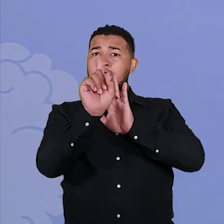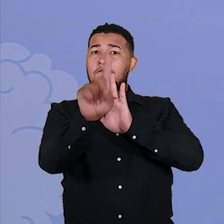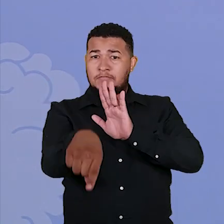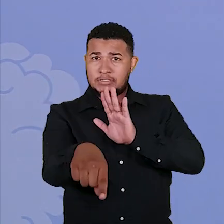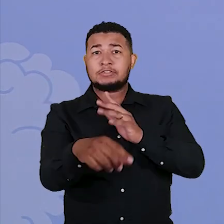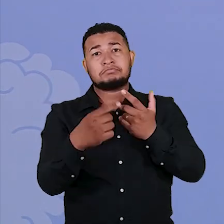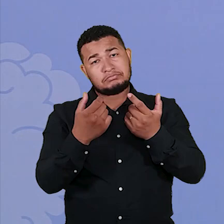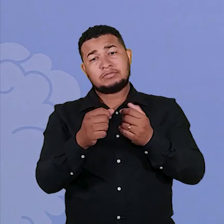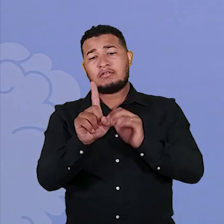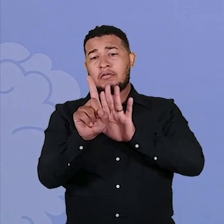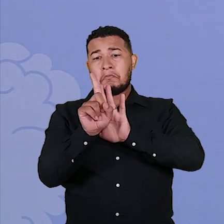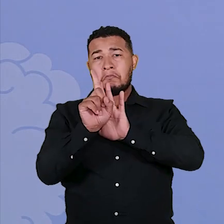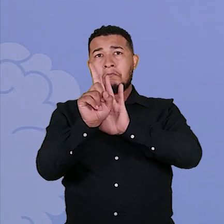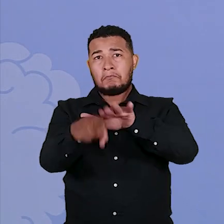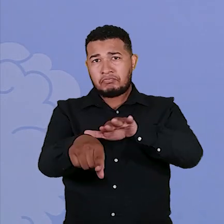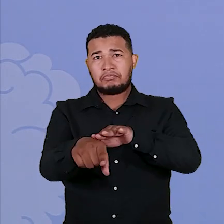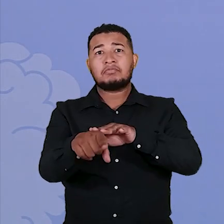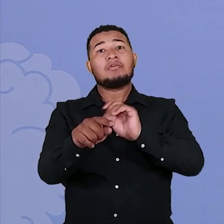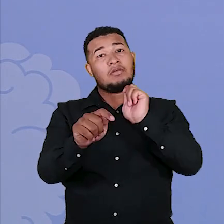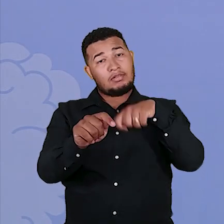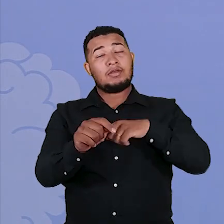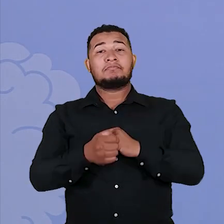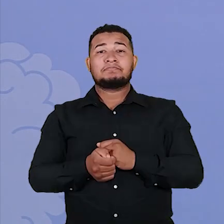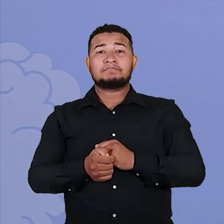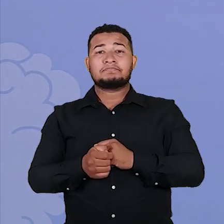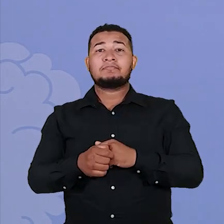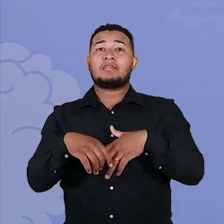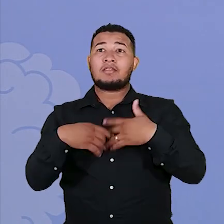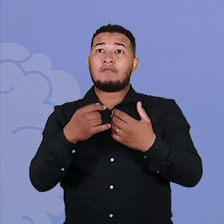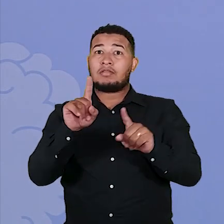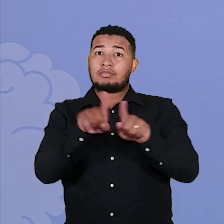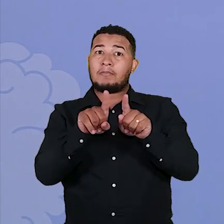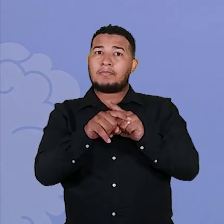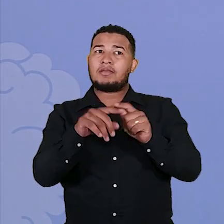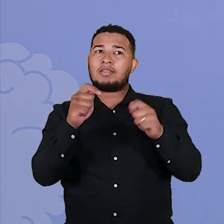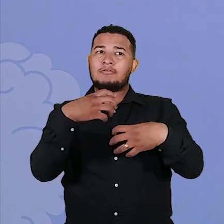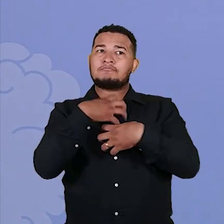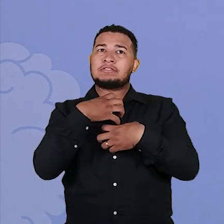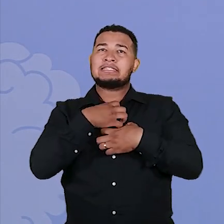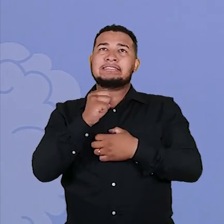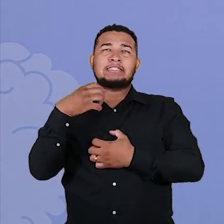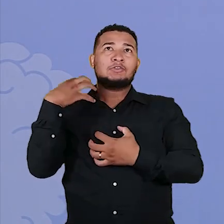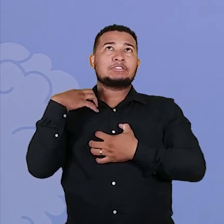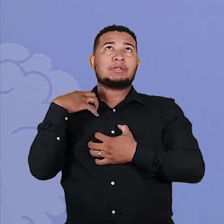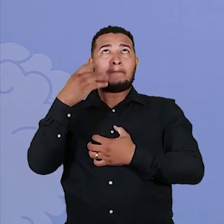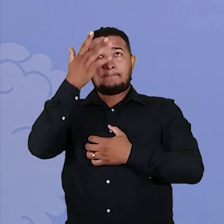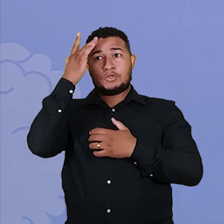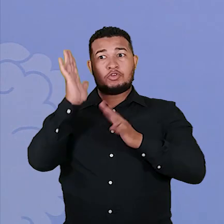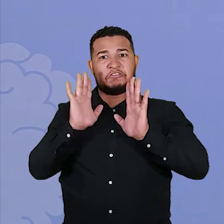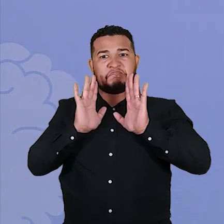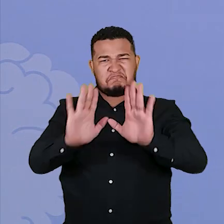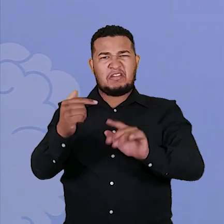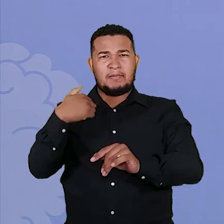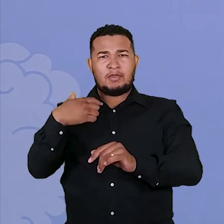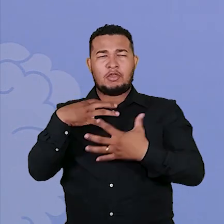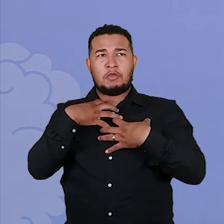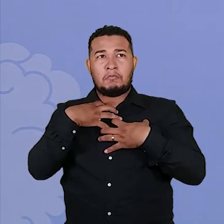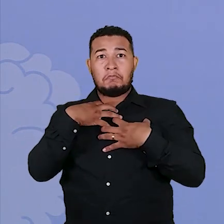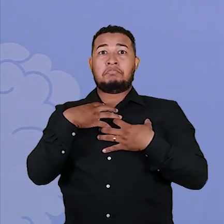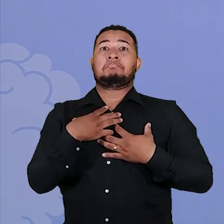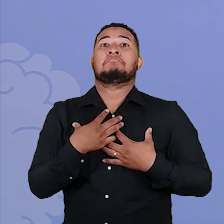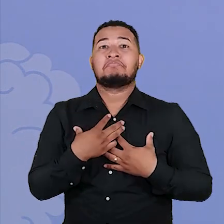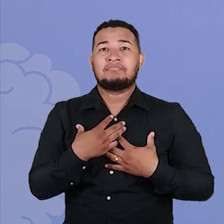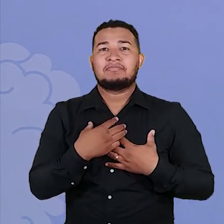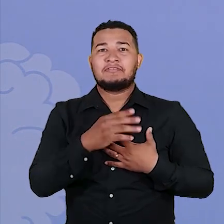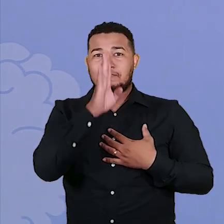ela vai na direção que você empurra então vai cair para frente isso você também pode sentir quando é empurrado né se alguém tipo